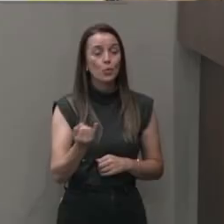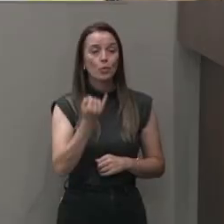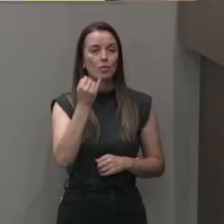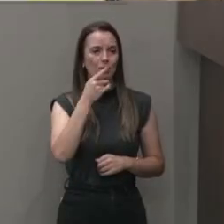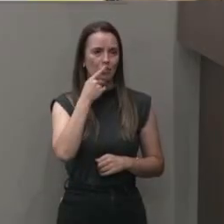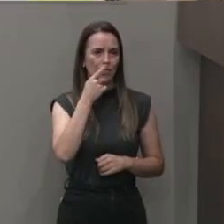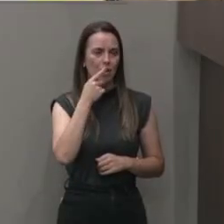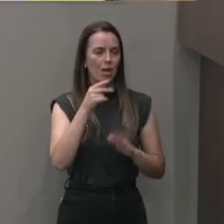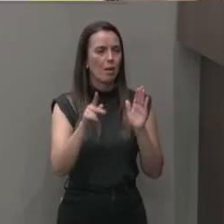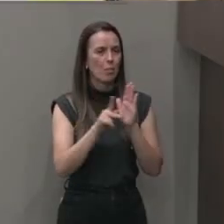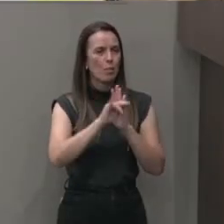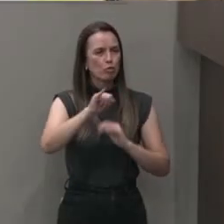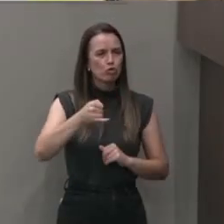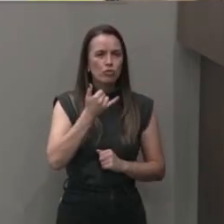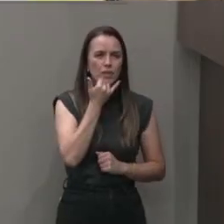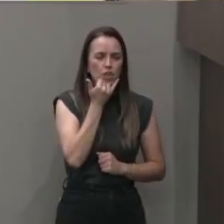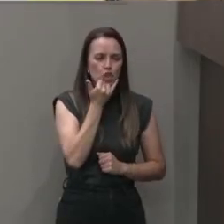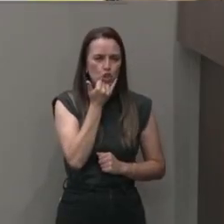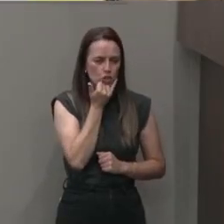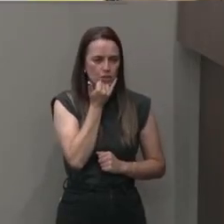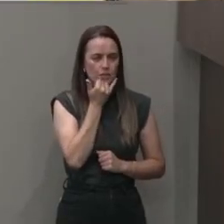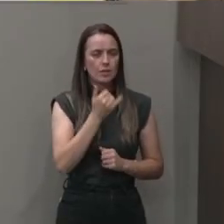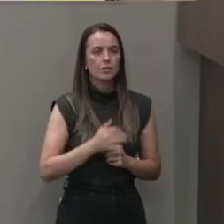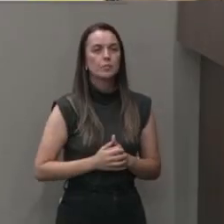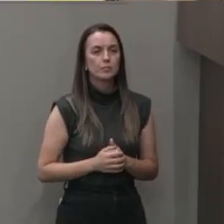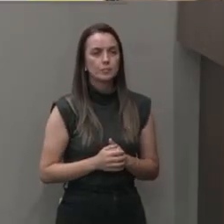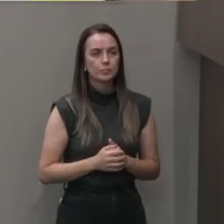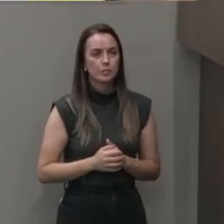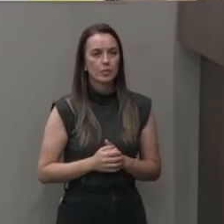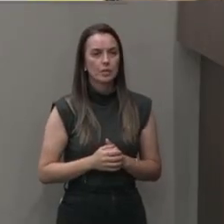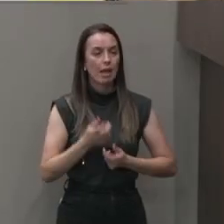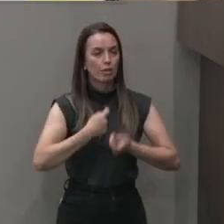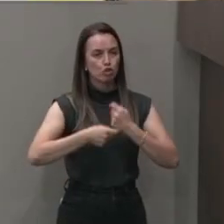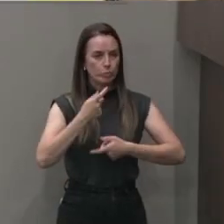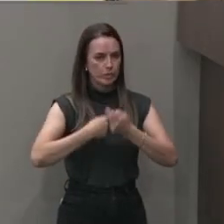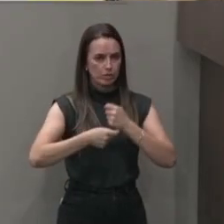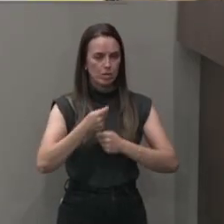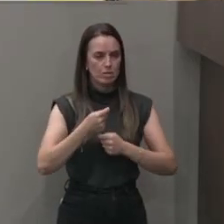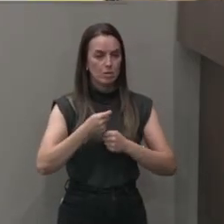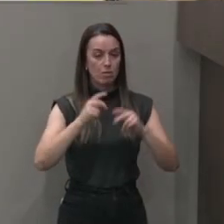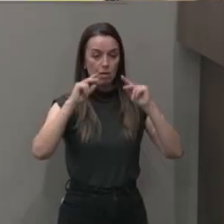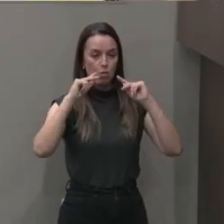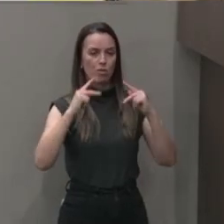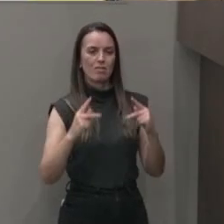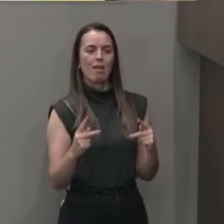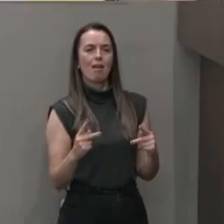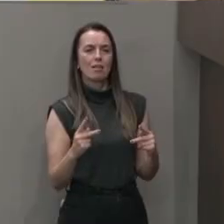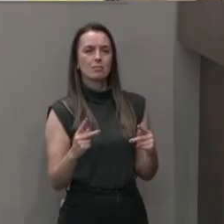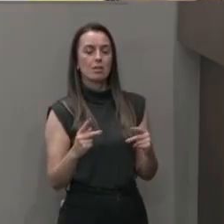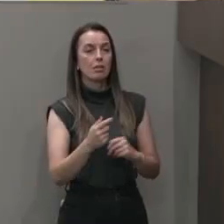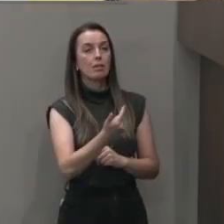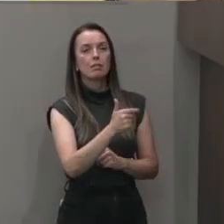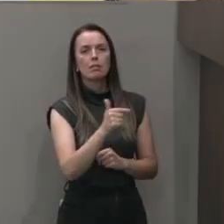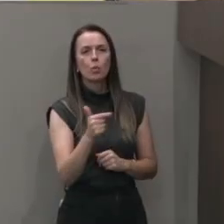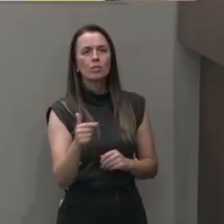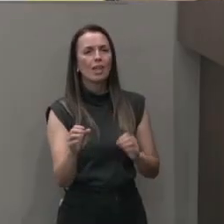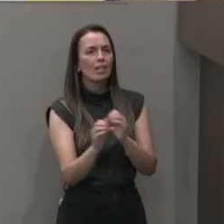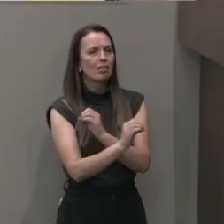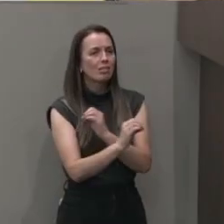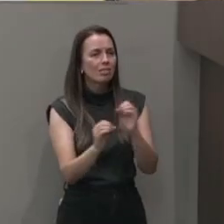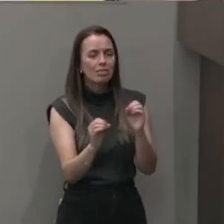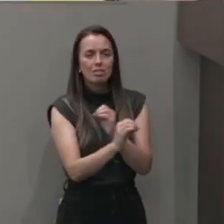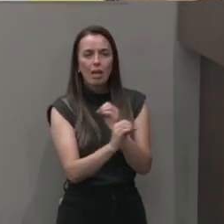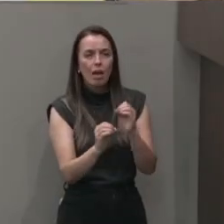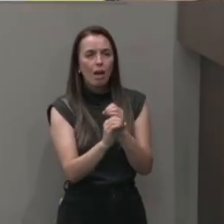própria justificativa da administração reconhece que não tem nada de